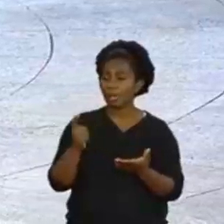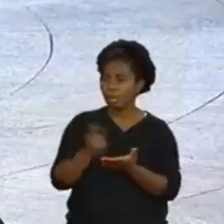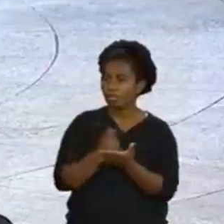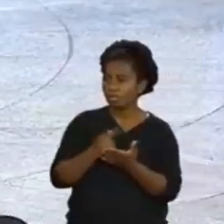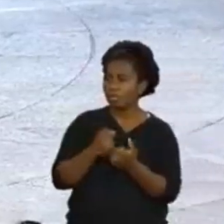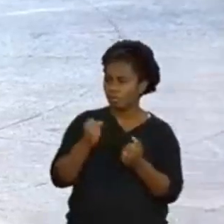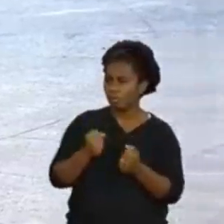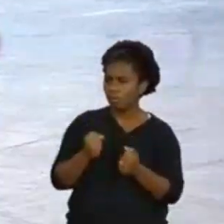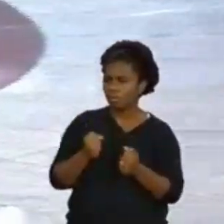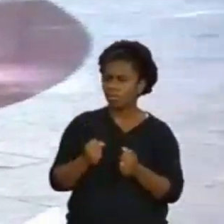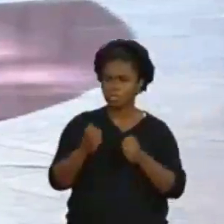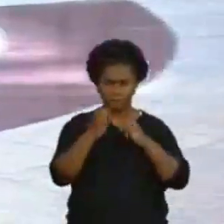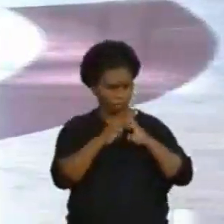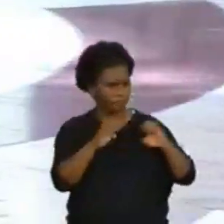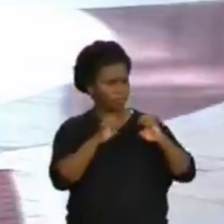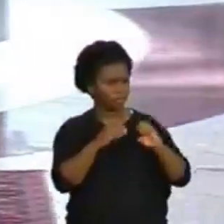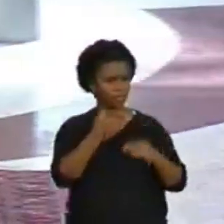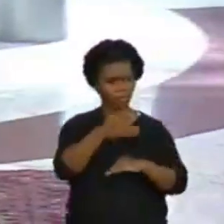você evangelizar.